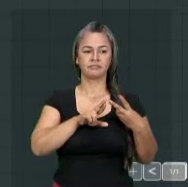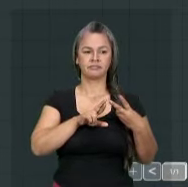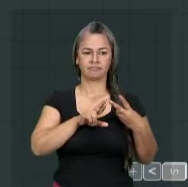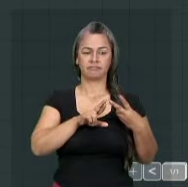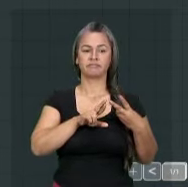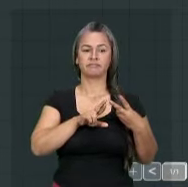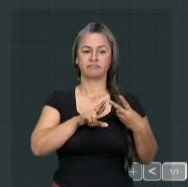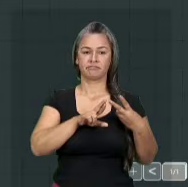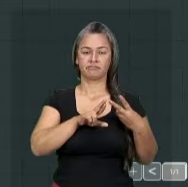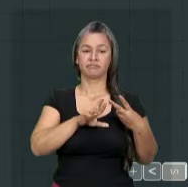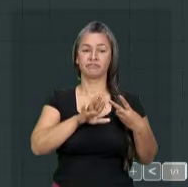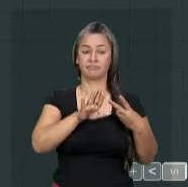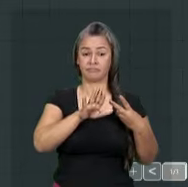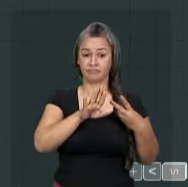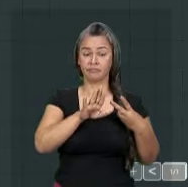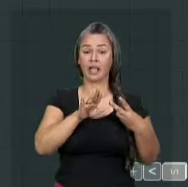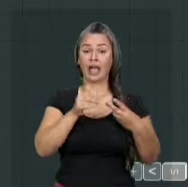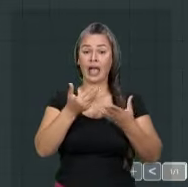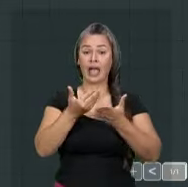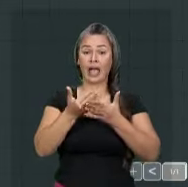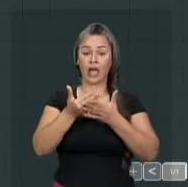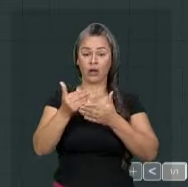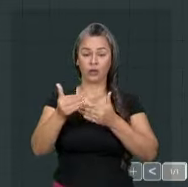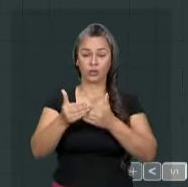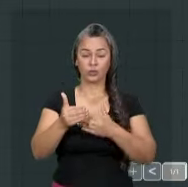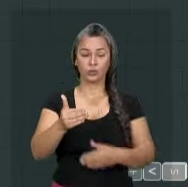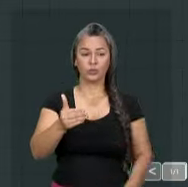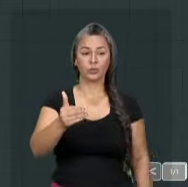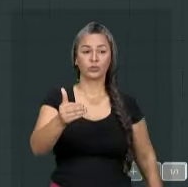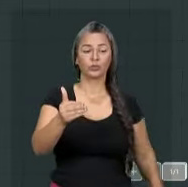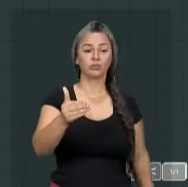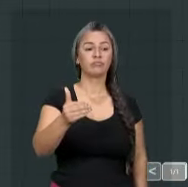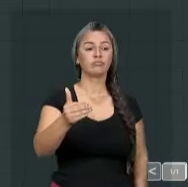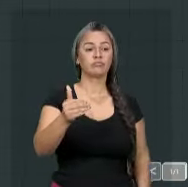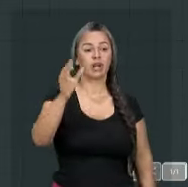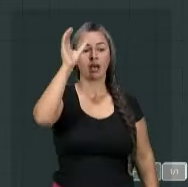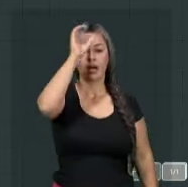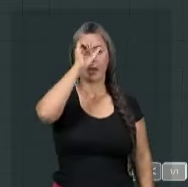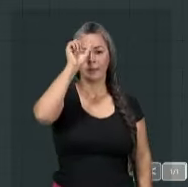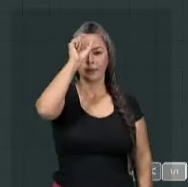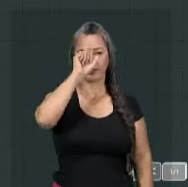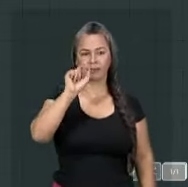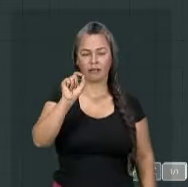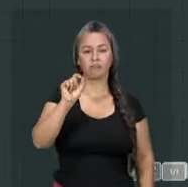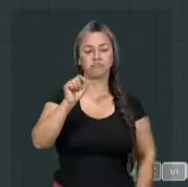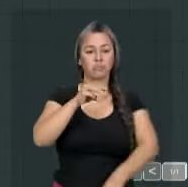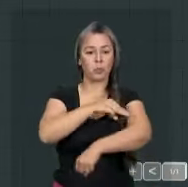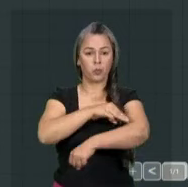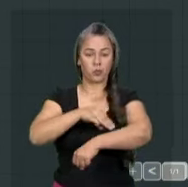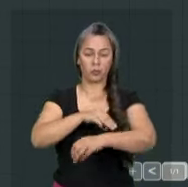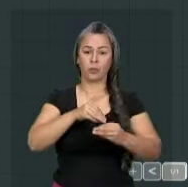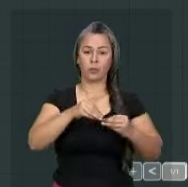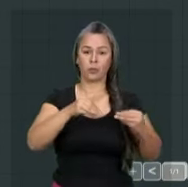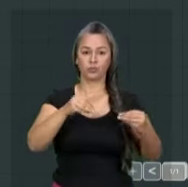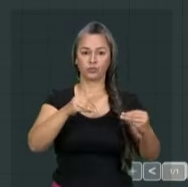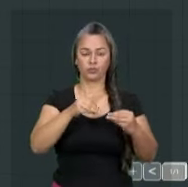Nas próximas aulas, nós também vamos aprender sobre o muscular,